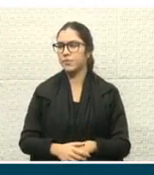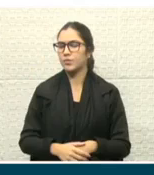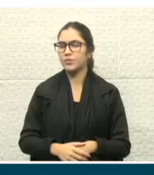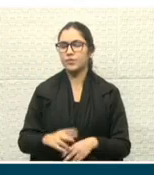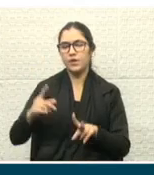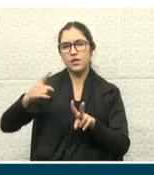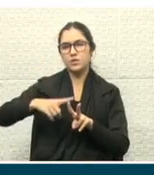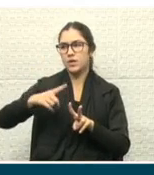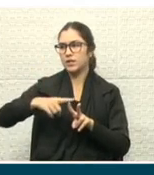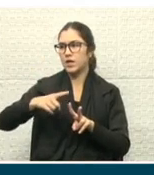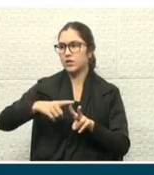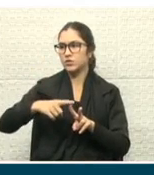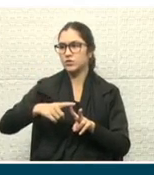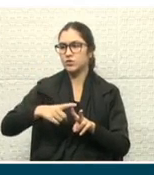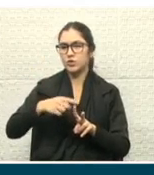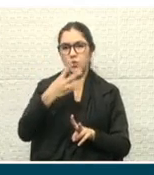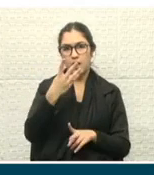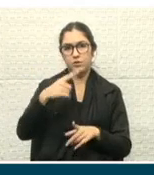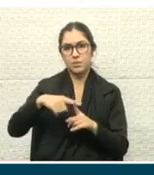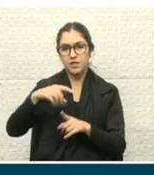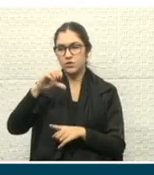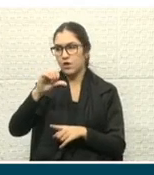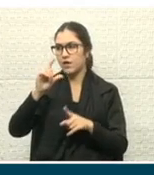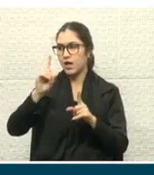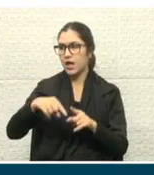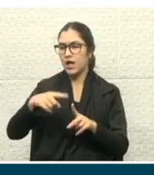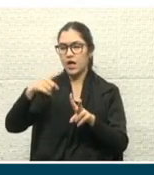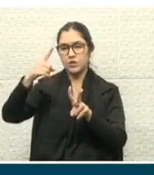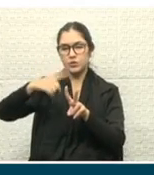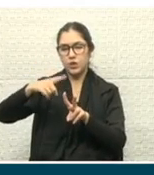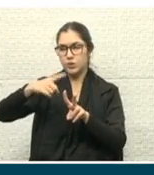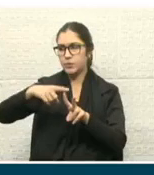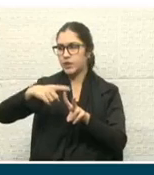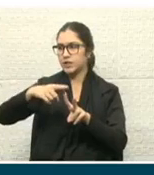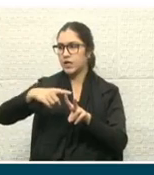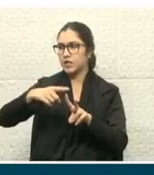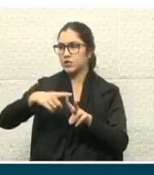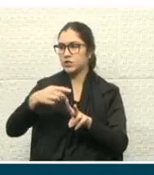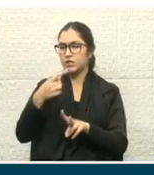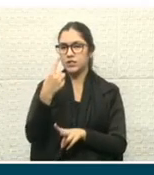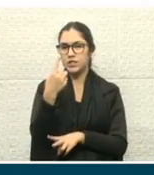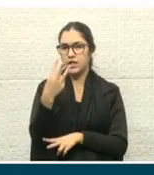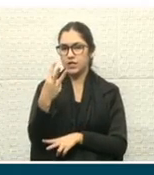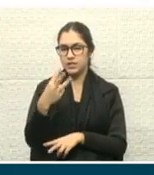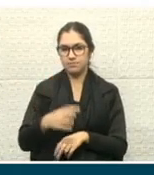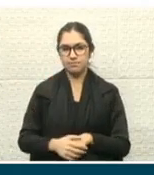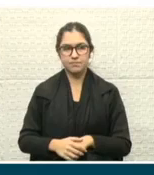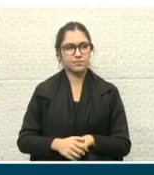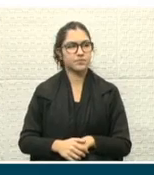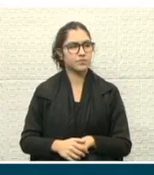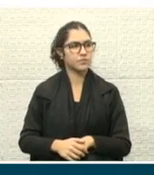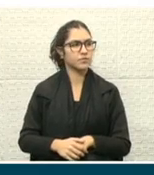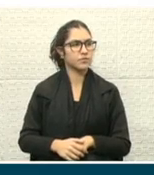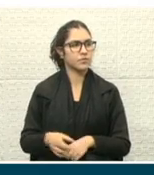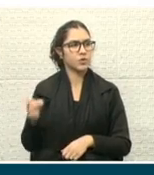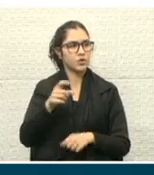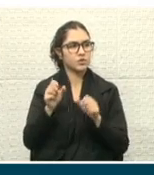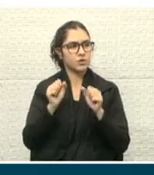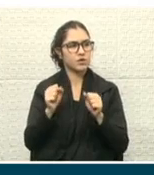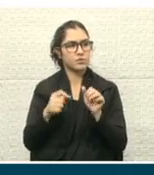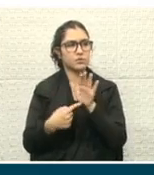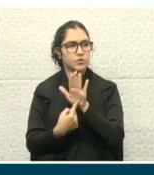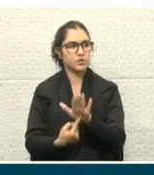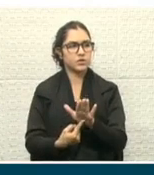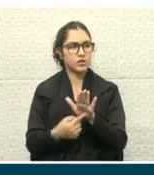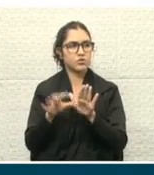Raiz quadrada de 4 mais 9 é igual a raiz quadrada de 13. Nós podemos